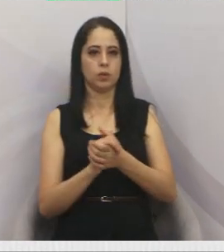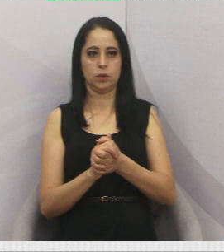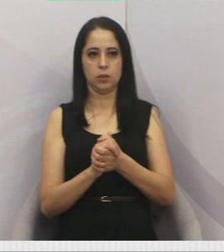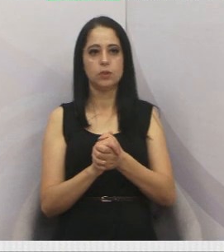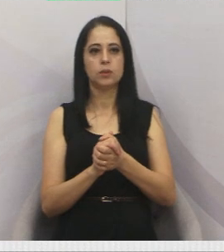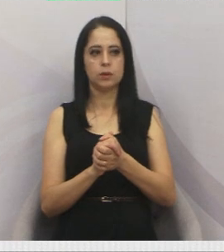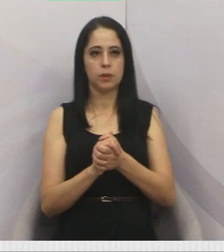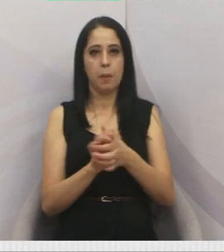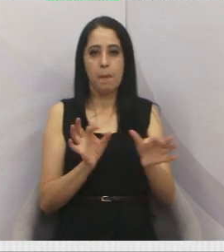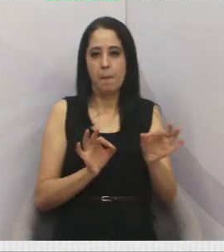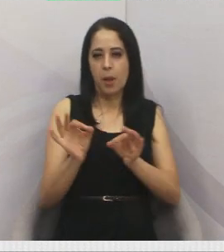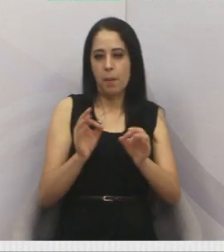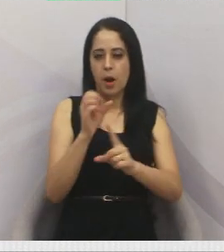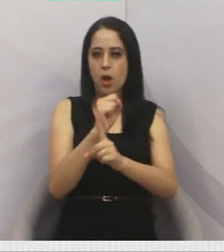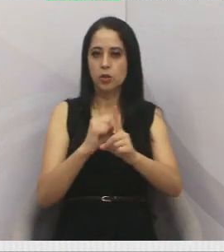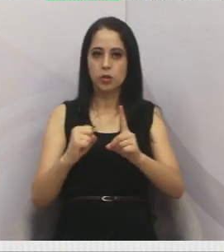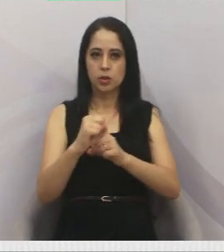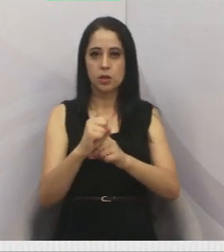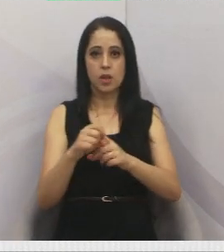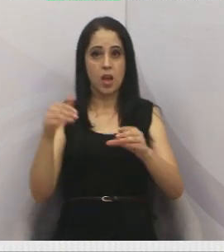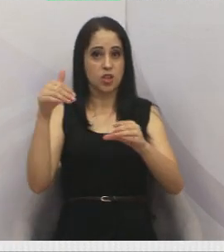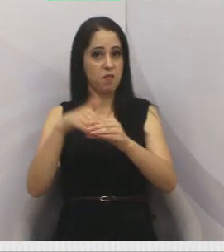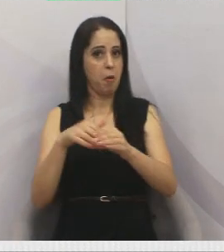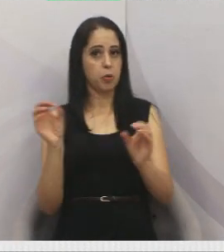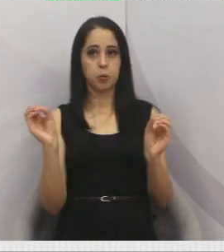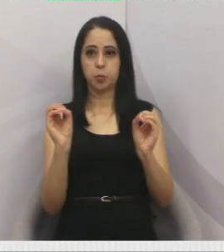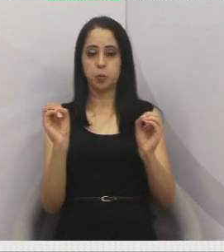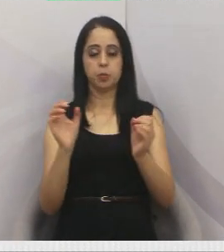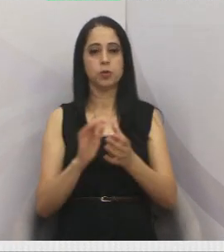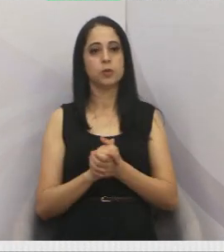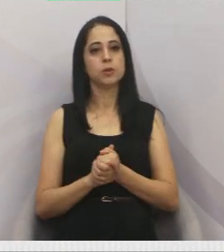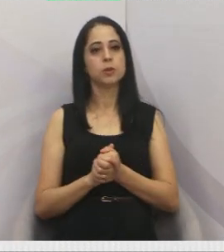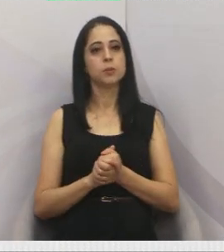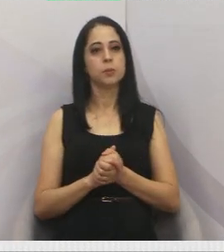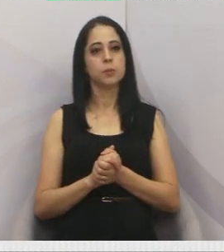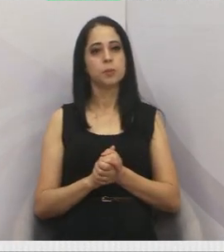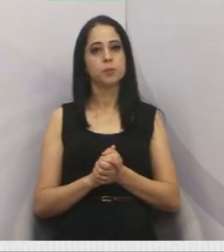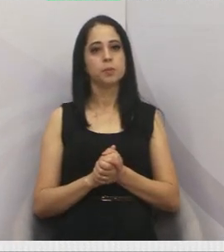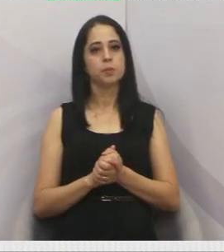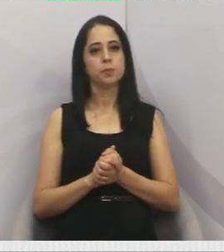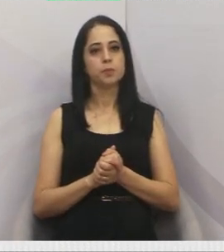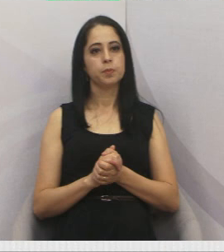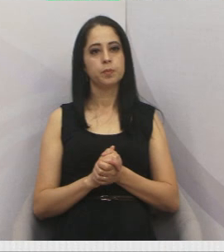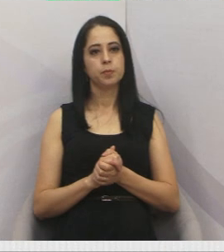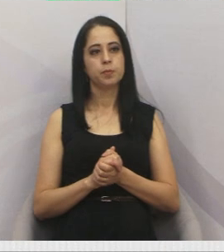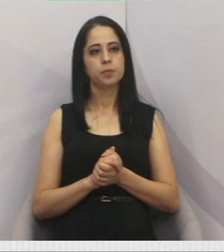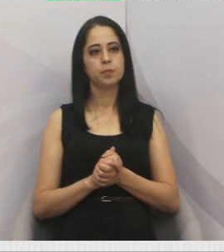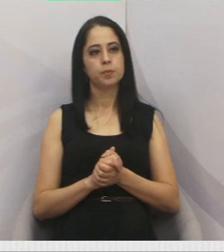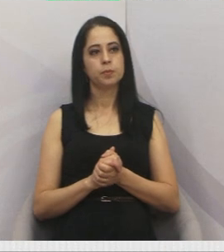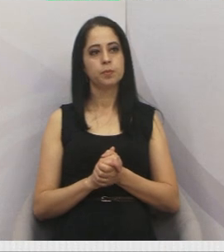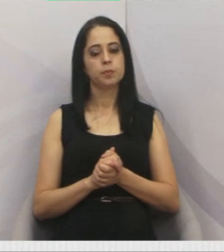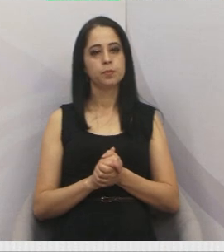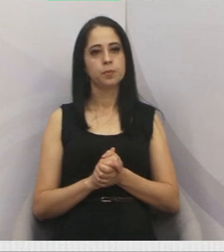Segmento Organização da Sociedade Civil. Voto em branco. Próximo voto.